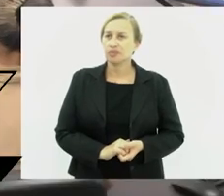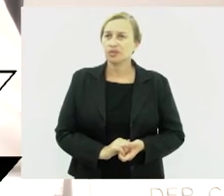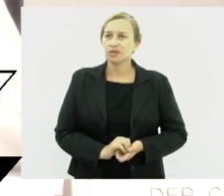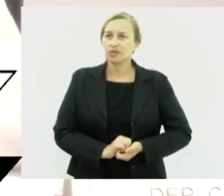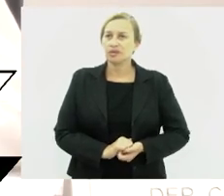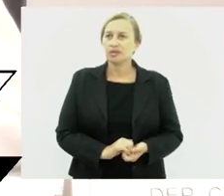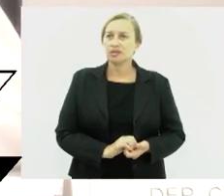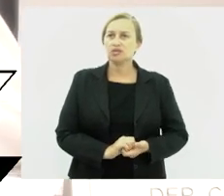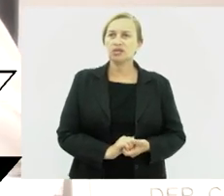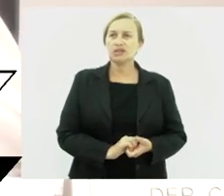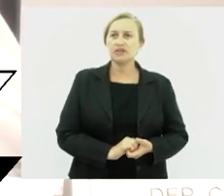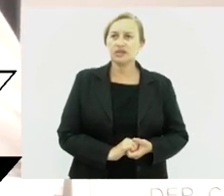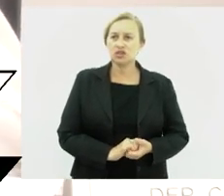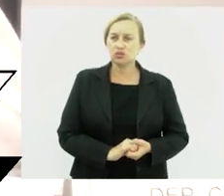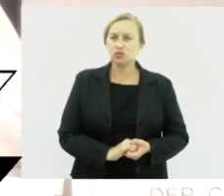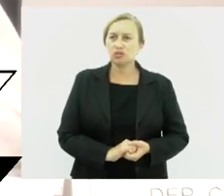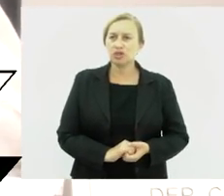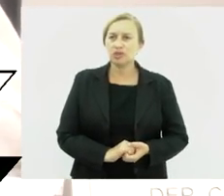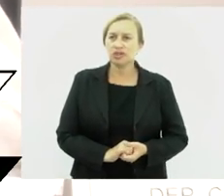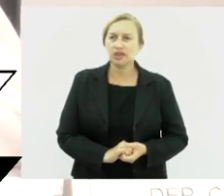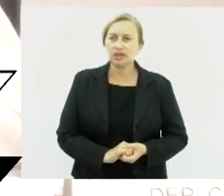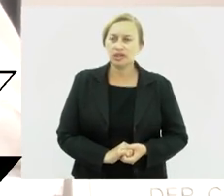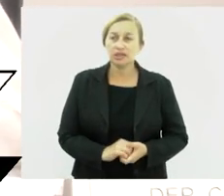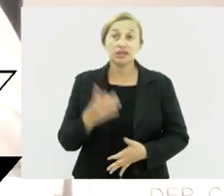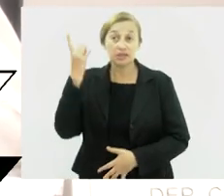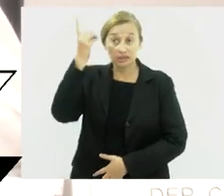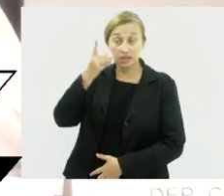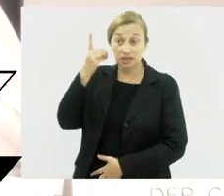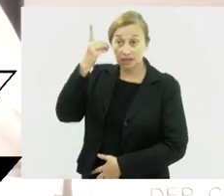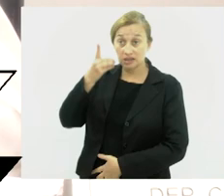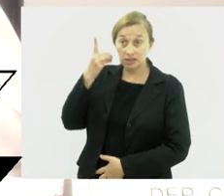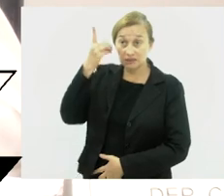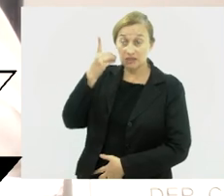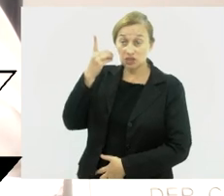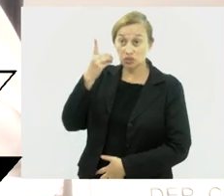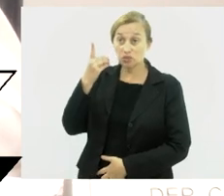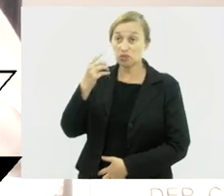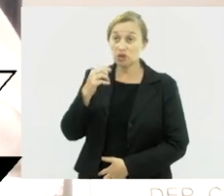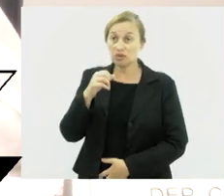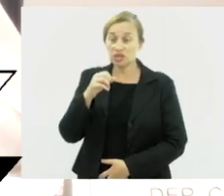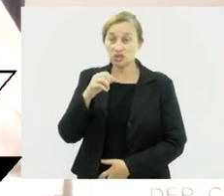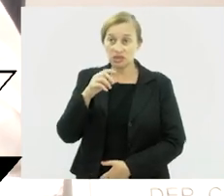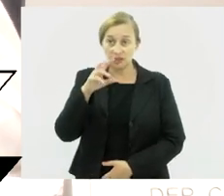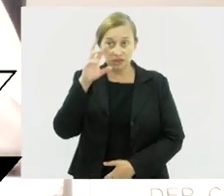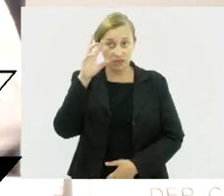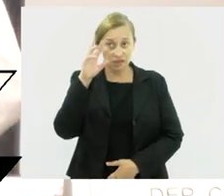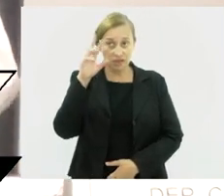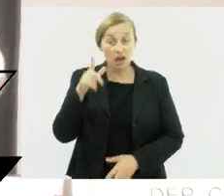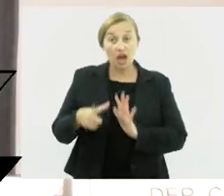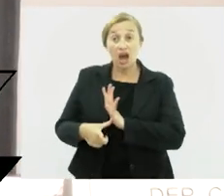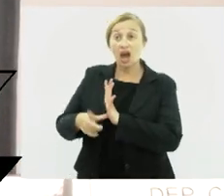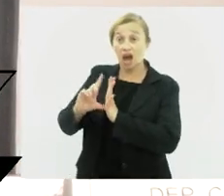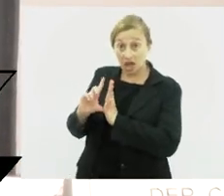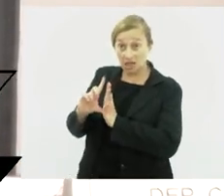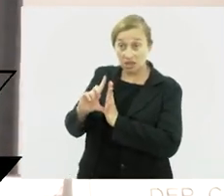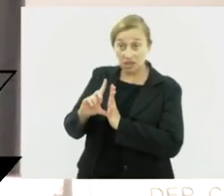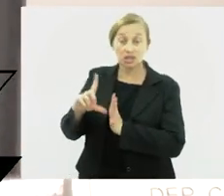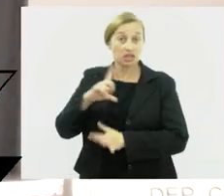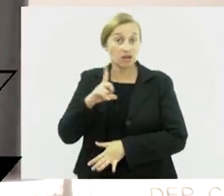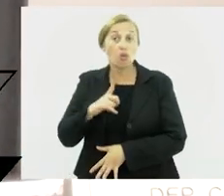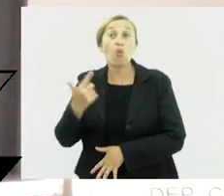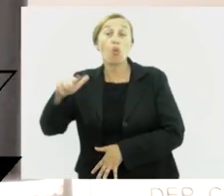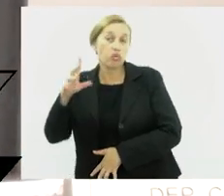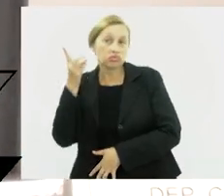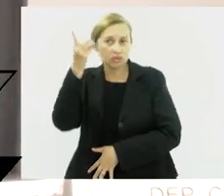uma coisa que é verdade. A gente tem aqui entre nós uma deputada que foi chefe de polícia, a deputada Marta. Antes tínhamos um outro deputado que também